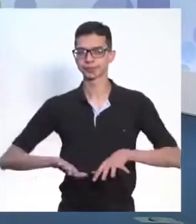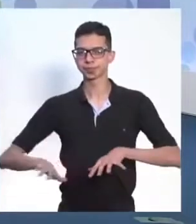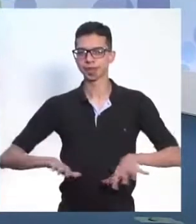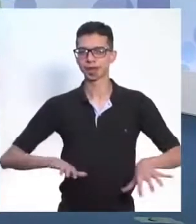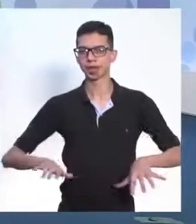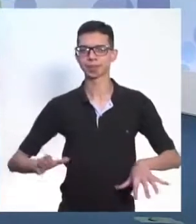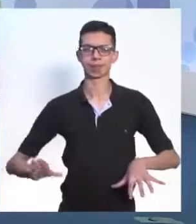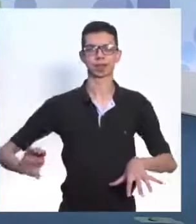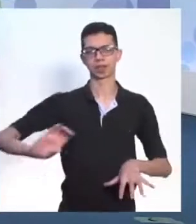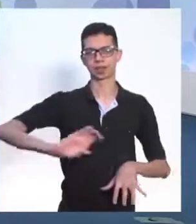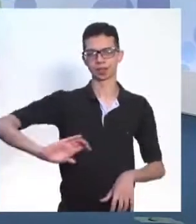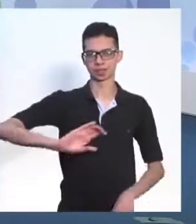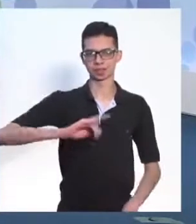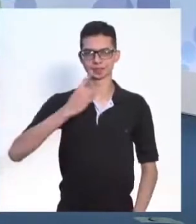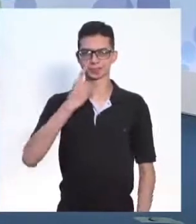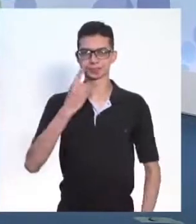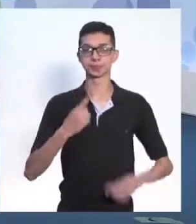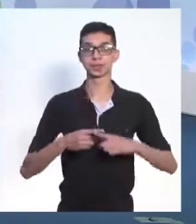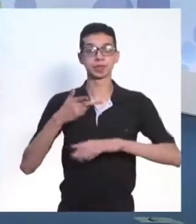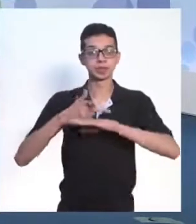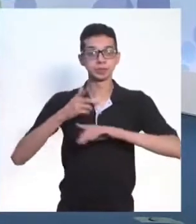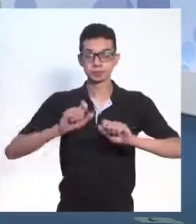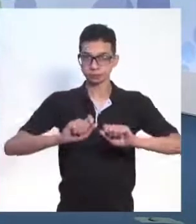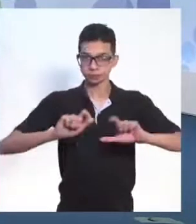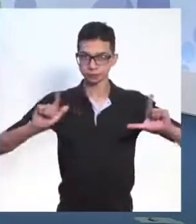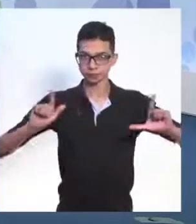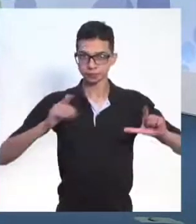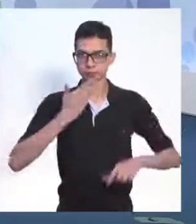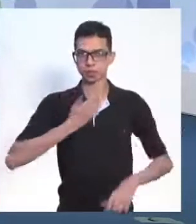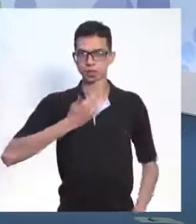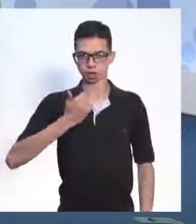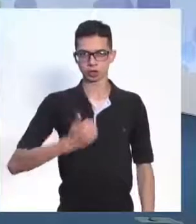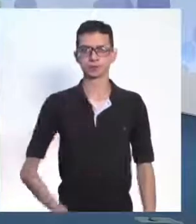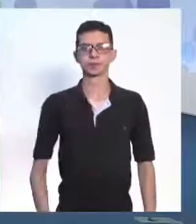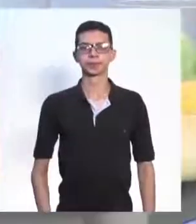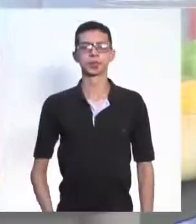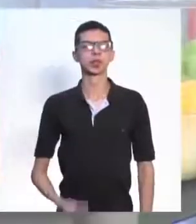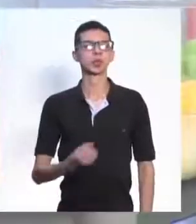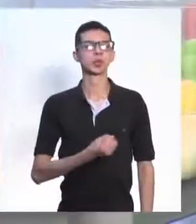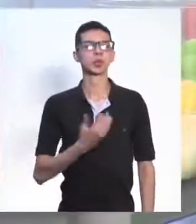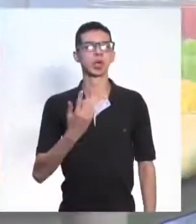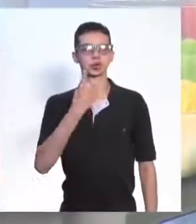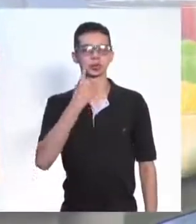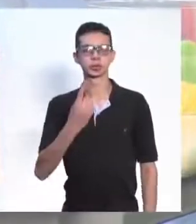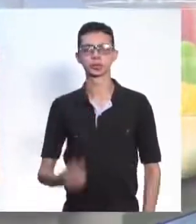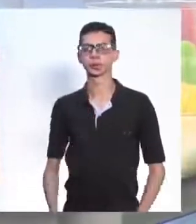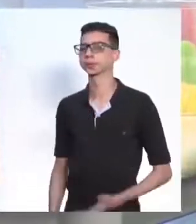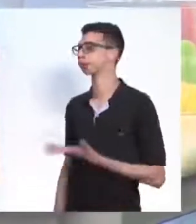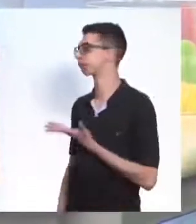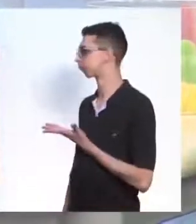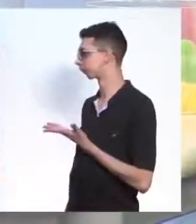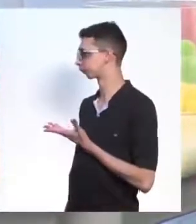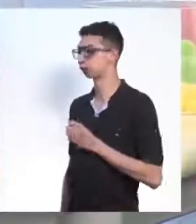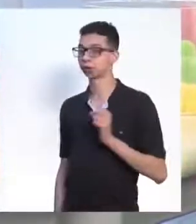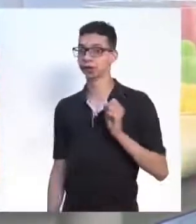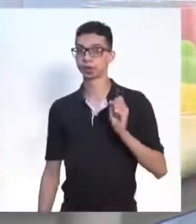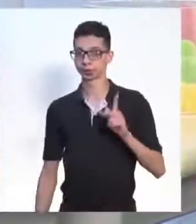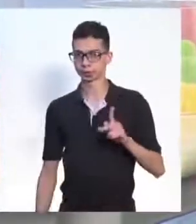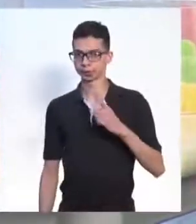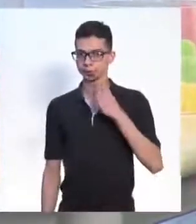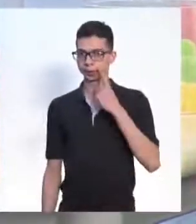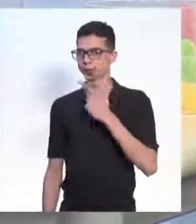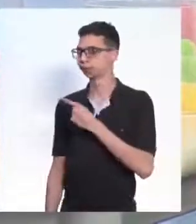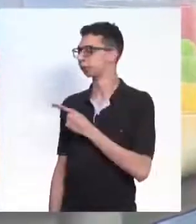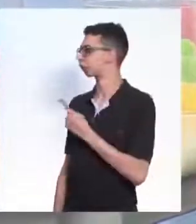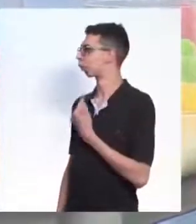talvez numa situação menos complicada. Coloquei no prato e nós vamos contar. Beleza? Ó.